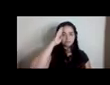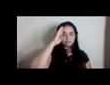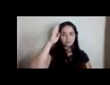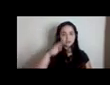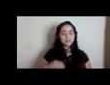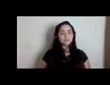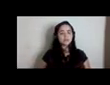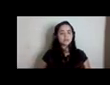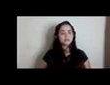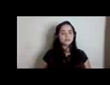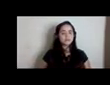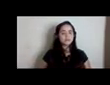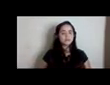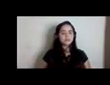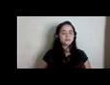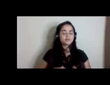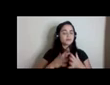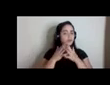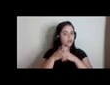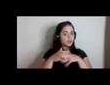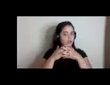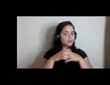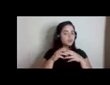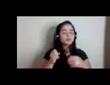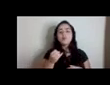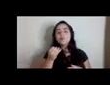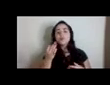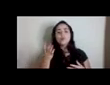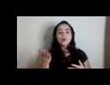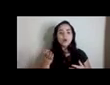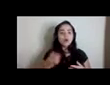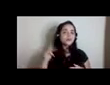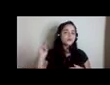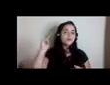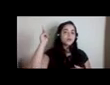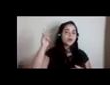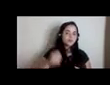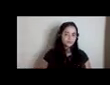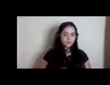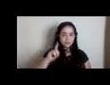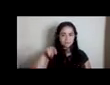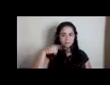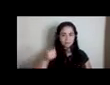são eles? Vamos refletir um pouco sobre eles logo mais.